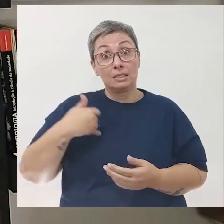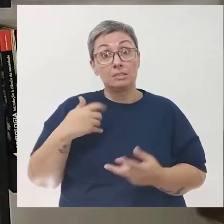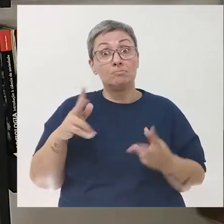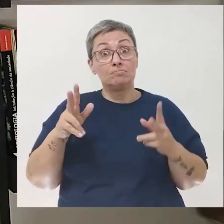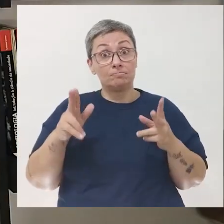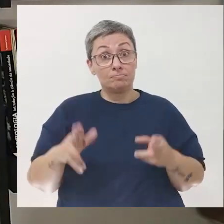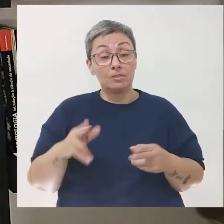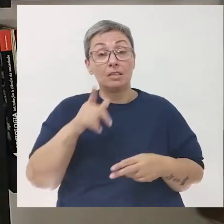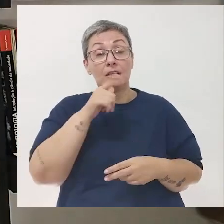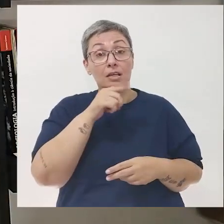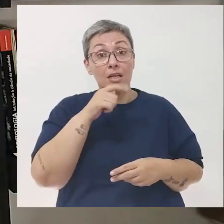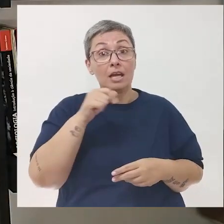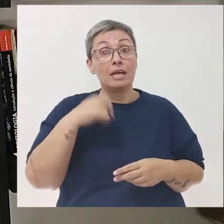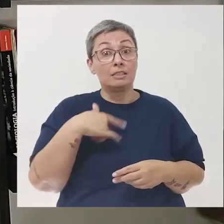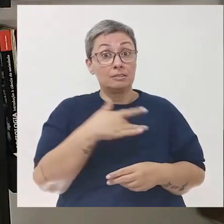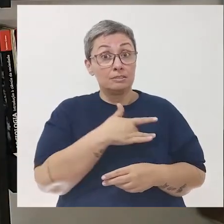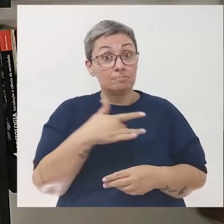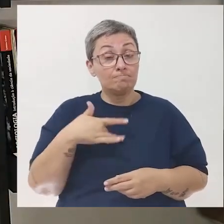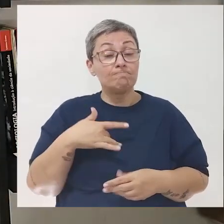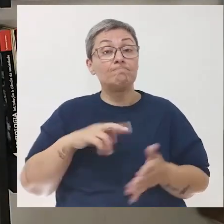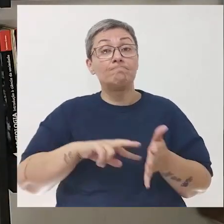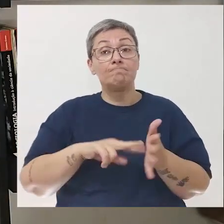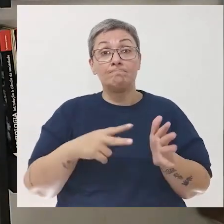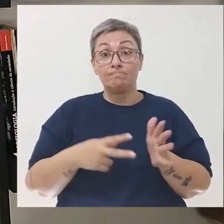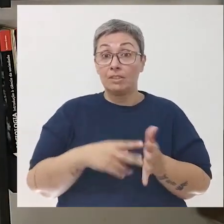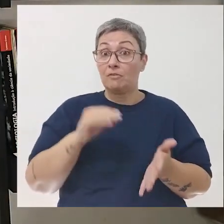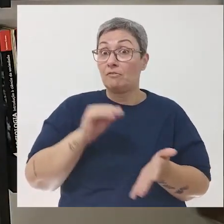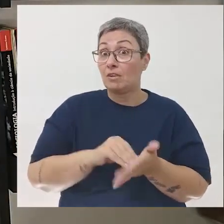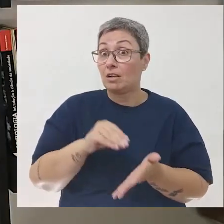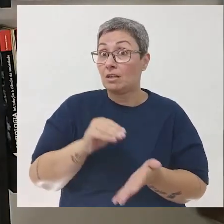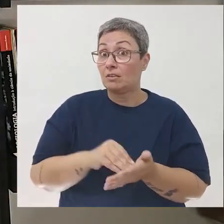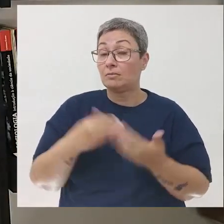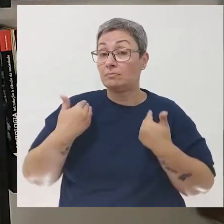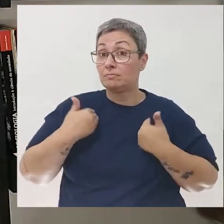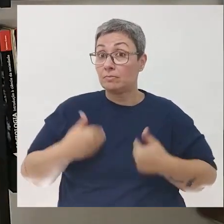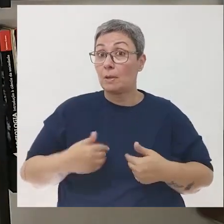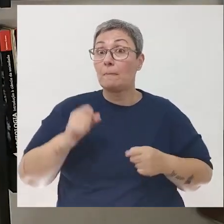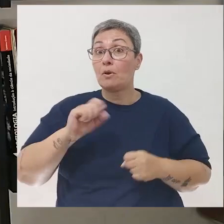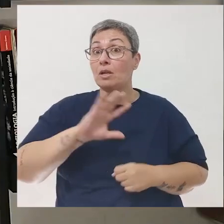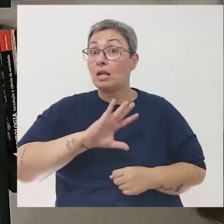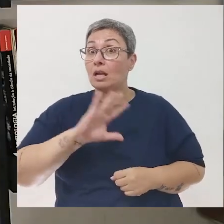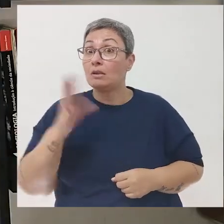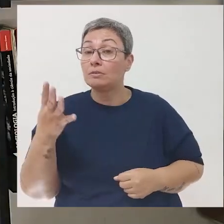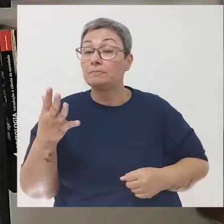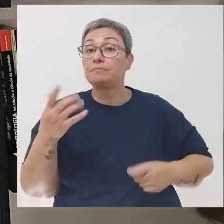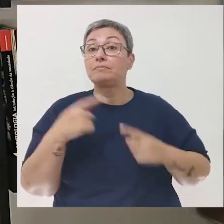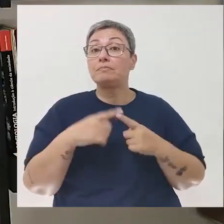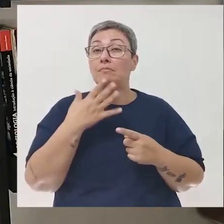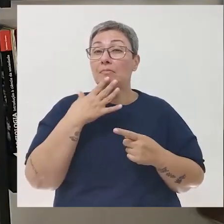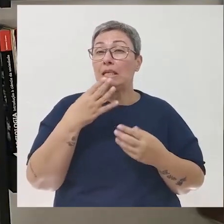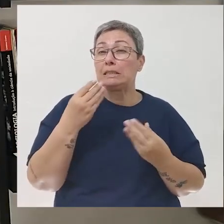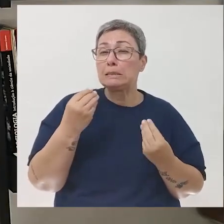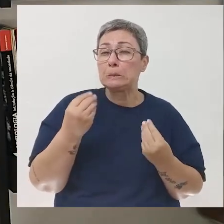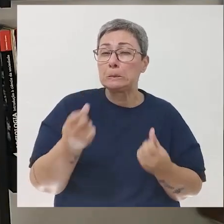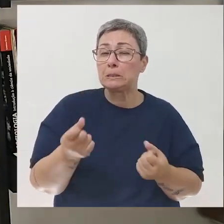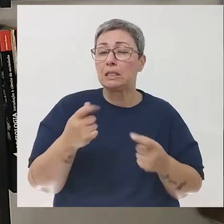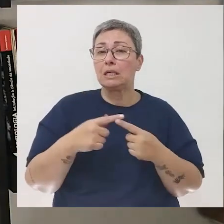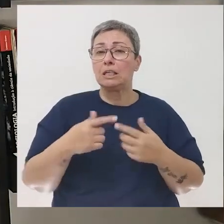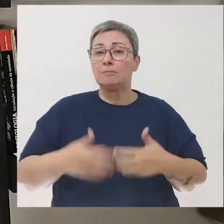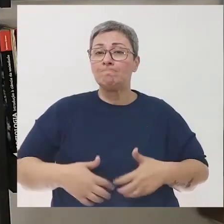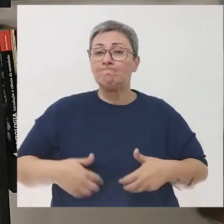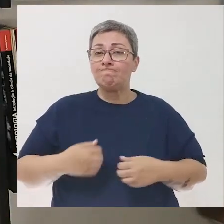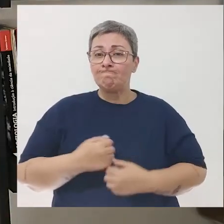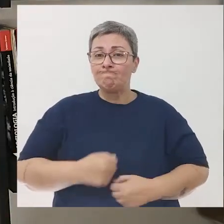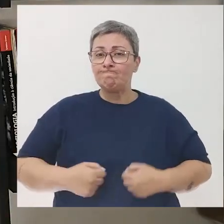nessa idade, a água ela é saúde e a falta dela no corpo pode até causar sintomas como assim, boca seca,